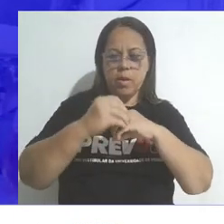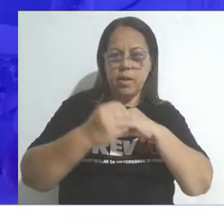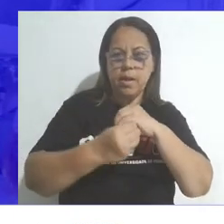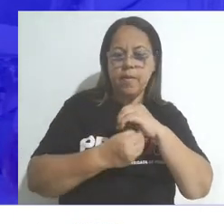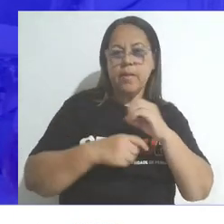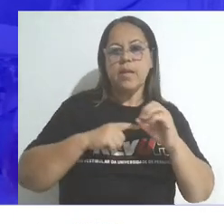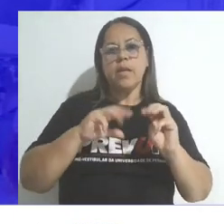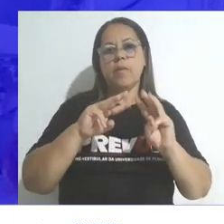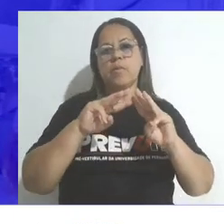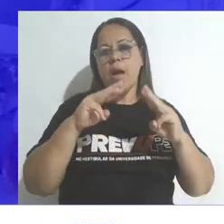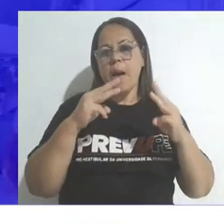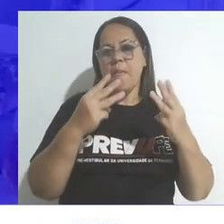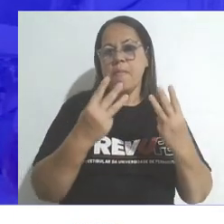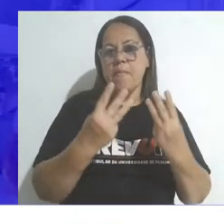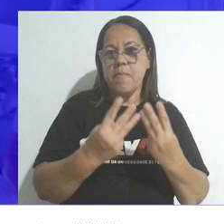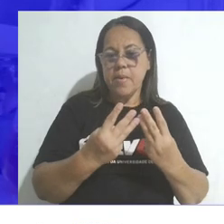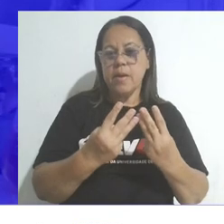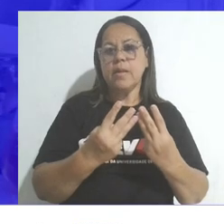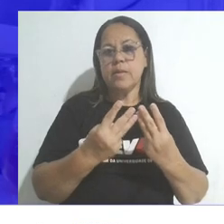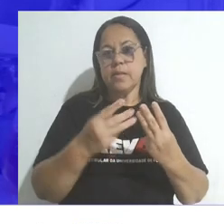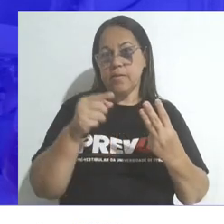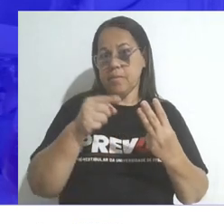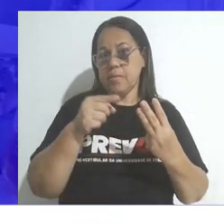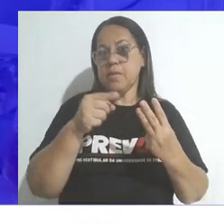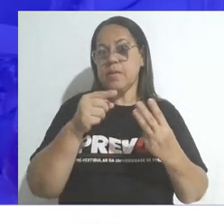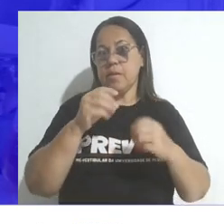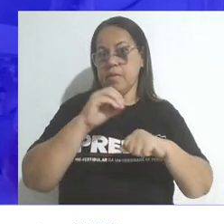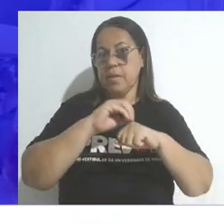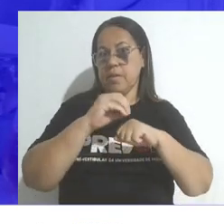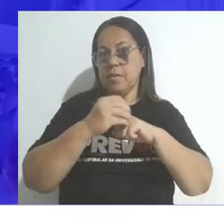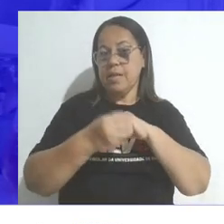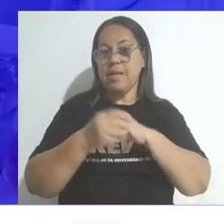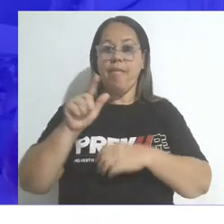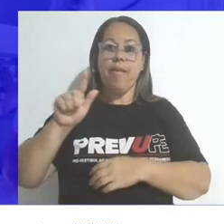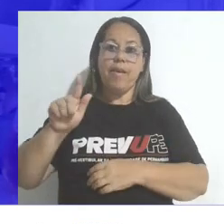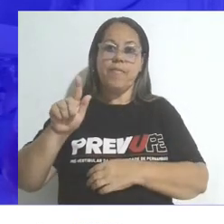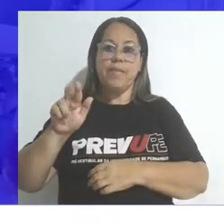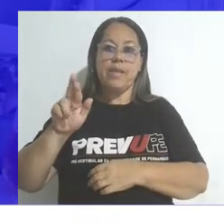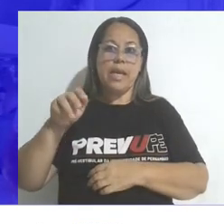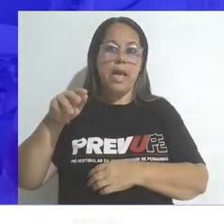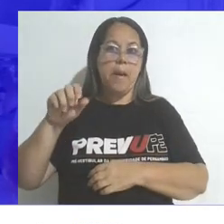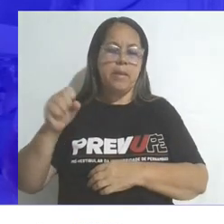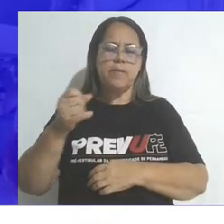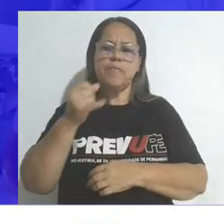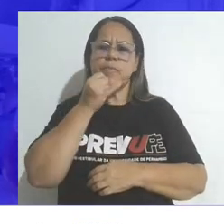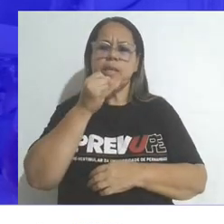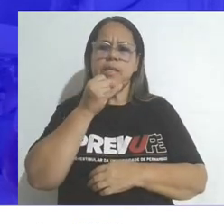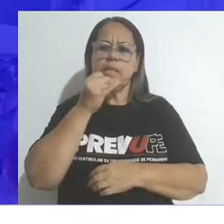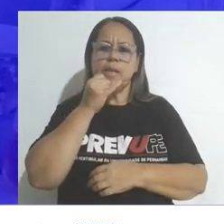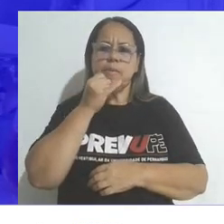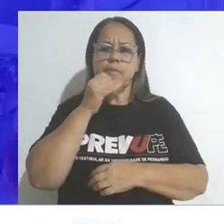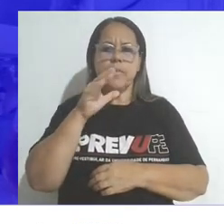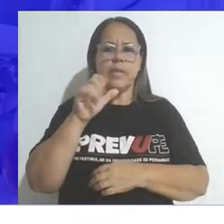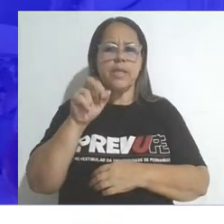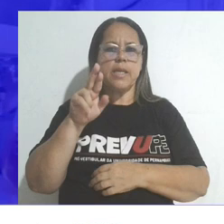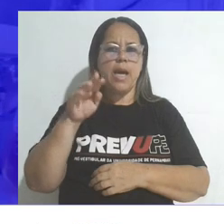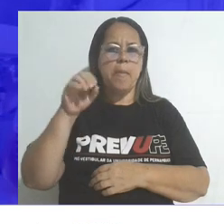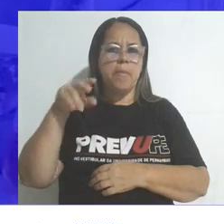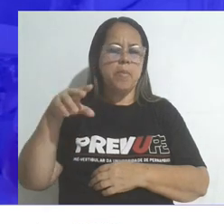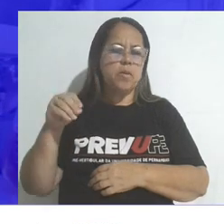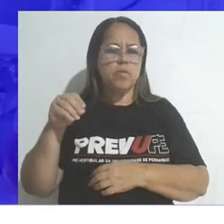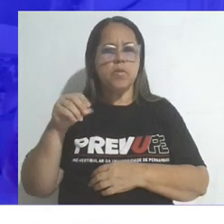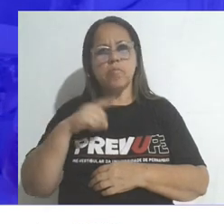então a massa dessa molécula em gramas. Vou dar um exemplo aqui. O carbono tem massa molar